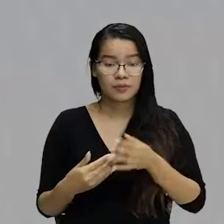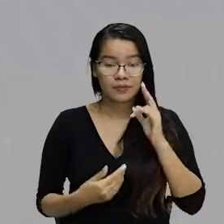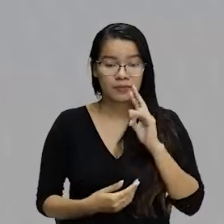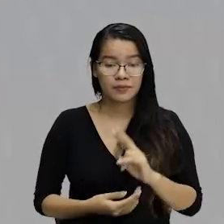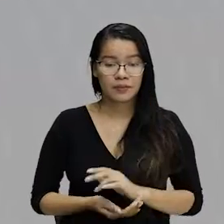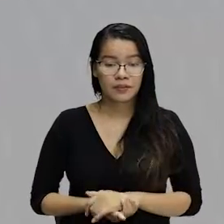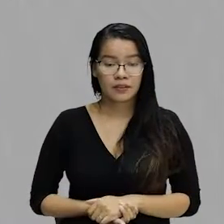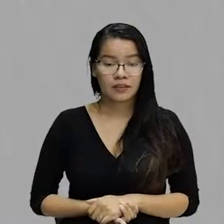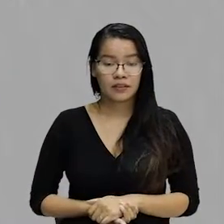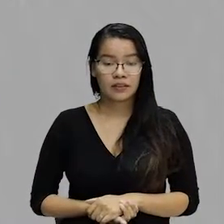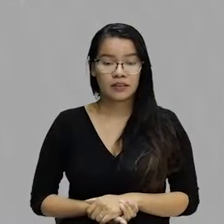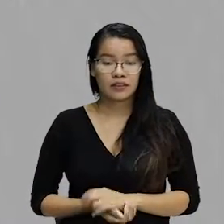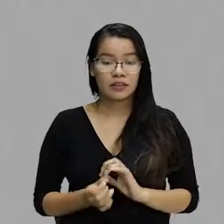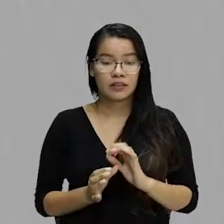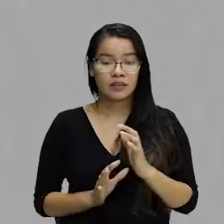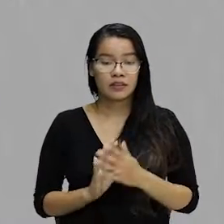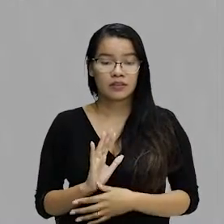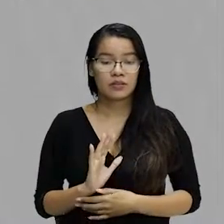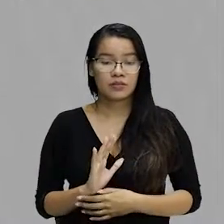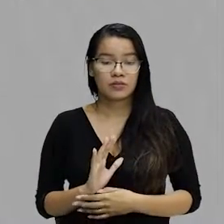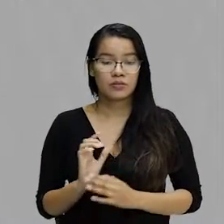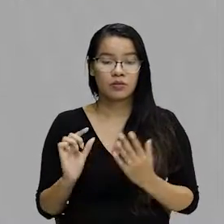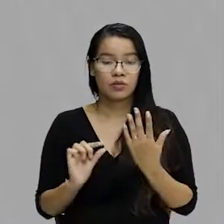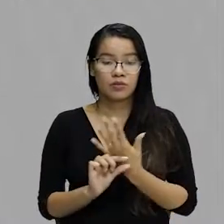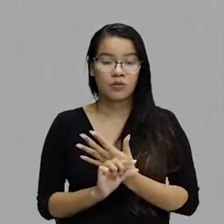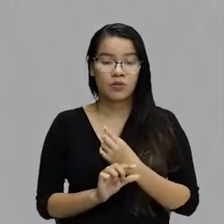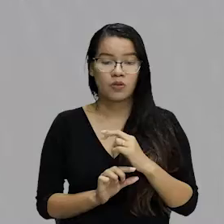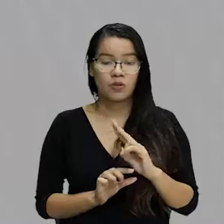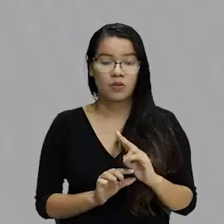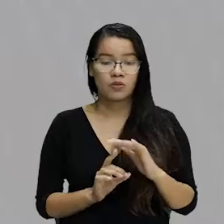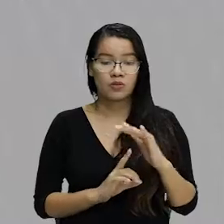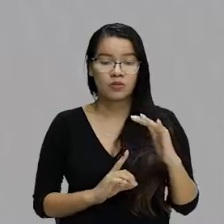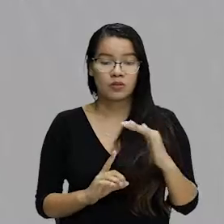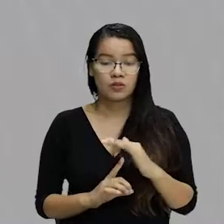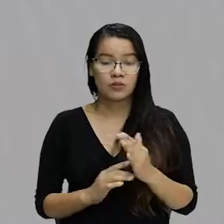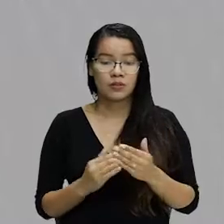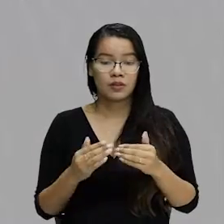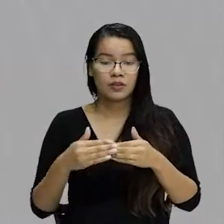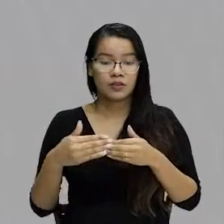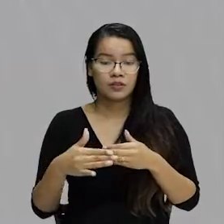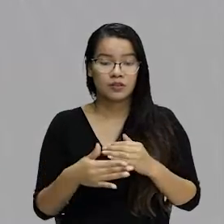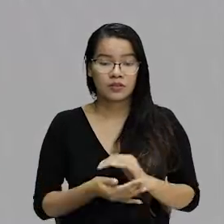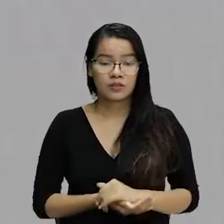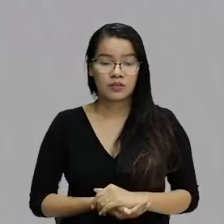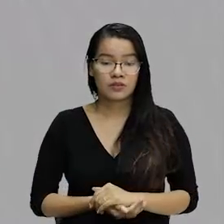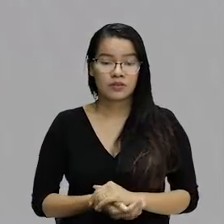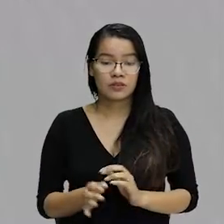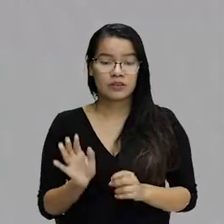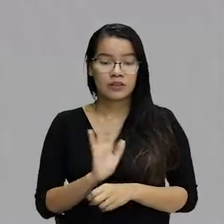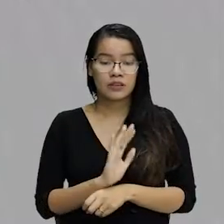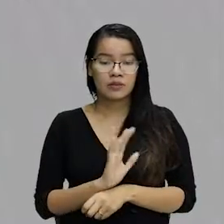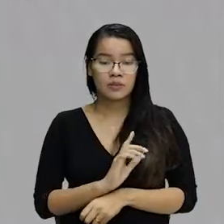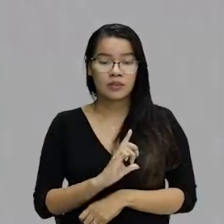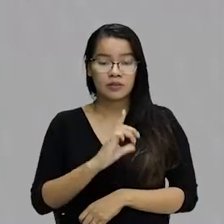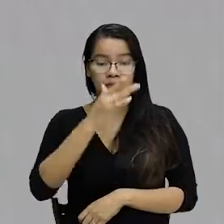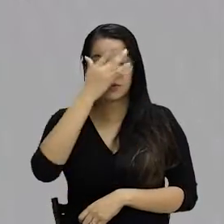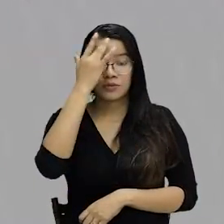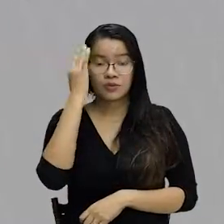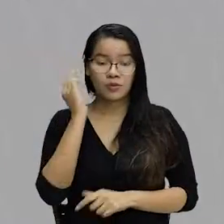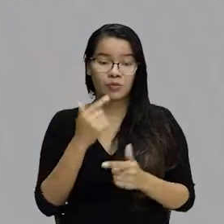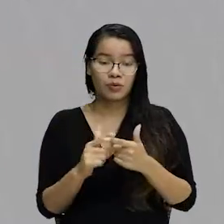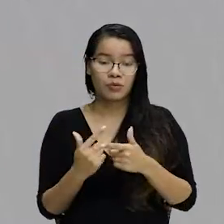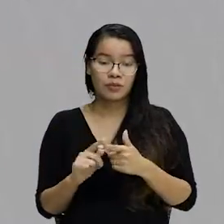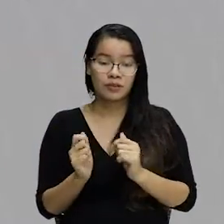ver a montagem do autor, do diretor, a partir daquilo. No cinema, tem muita gente que tem um problema grande, porque tem um livro